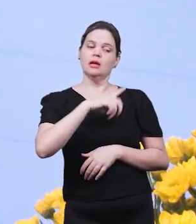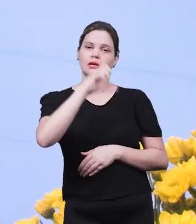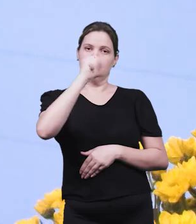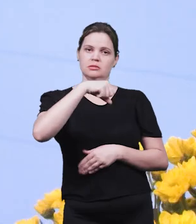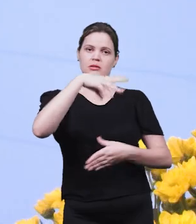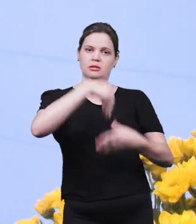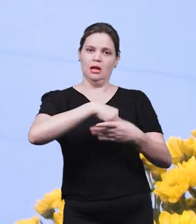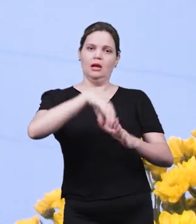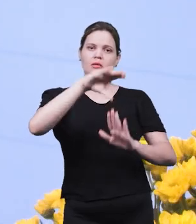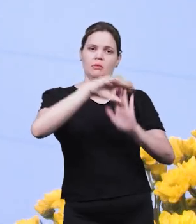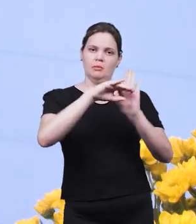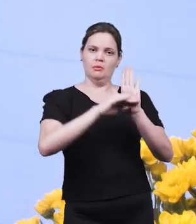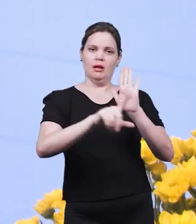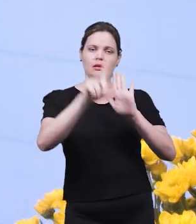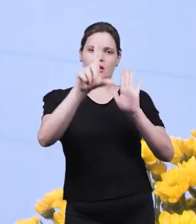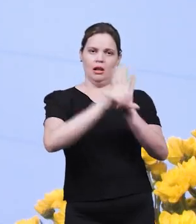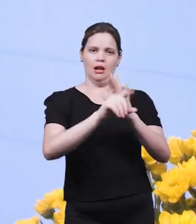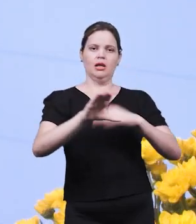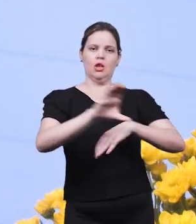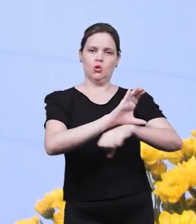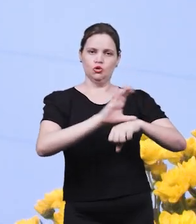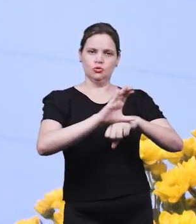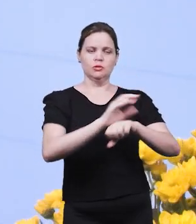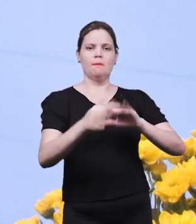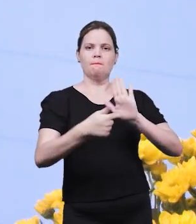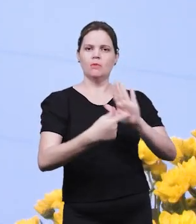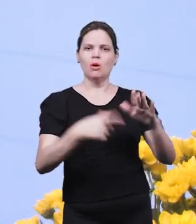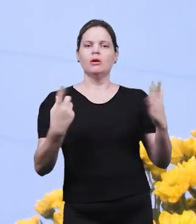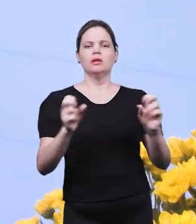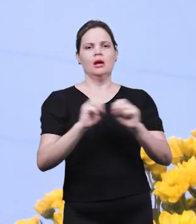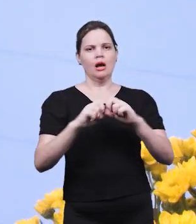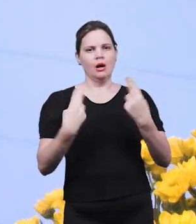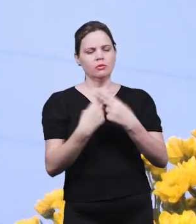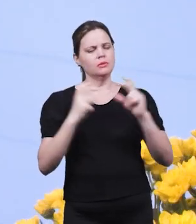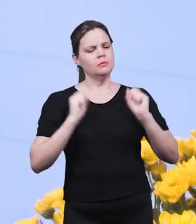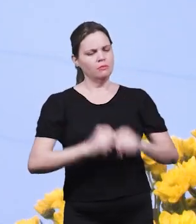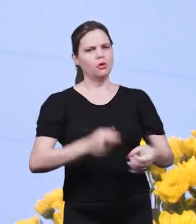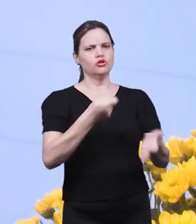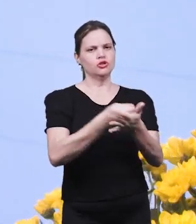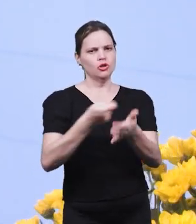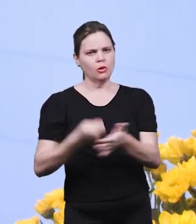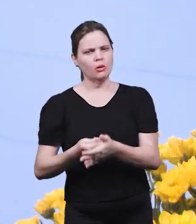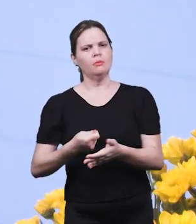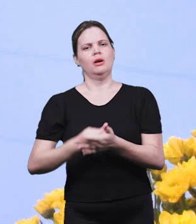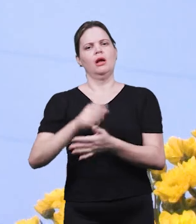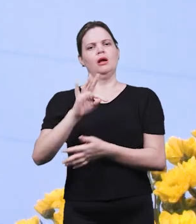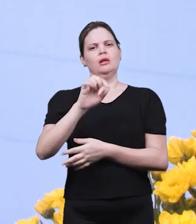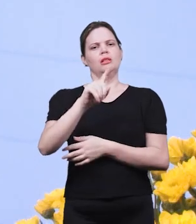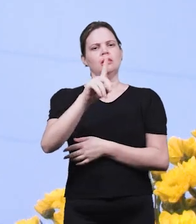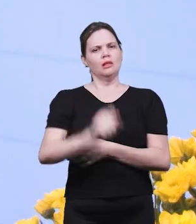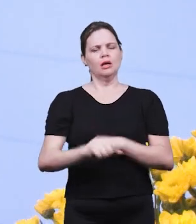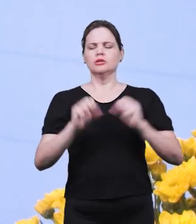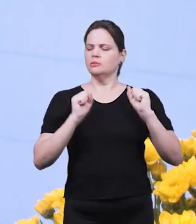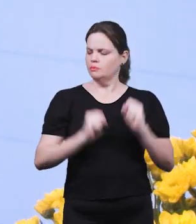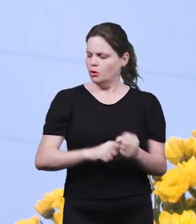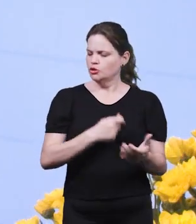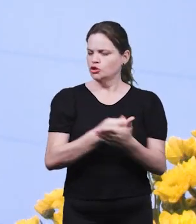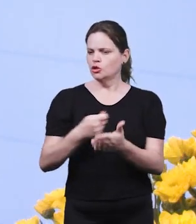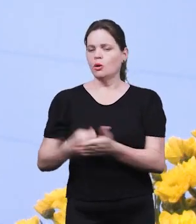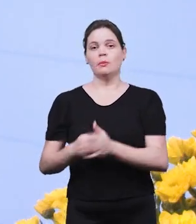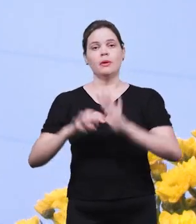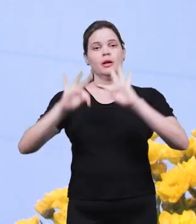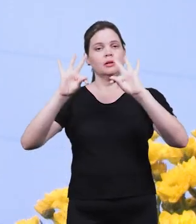União pode sim cobrar foro, pode sim cobrar a taxa de ocupação, pode